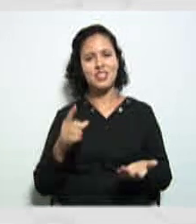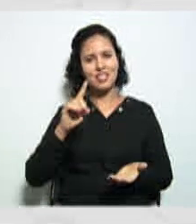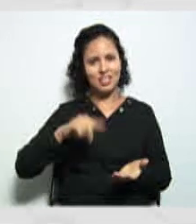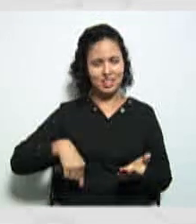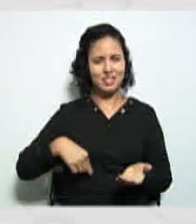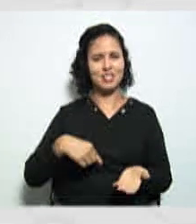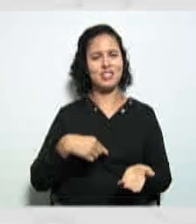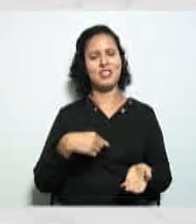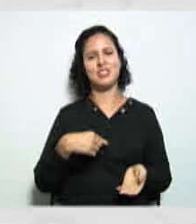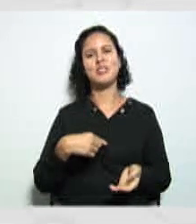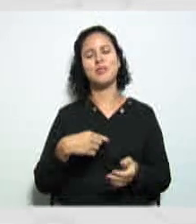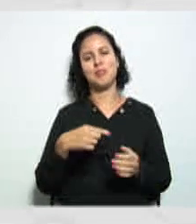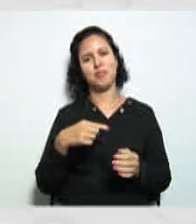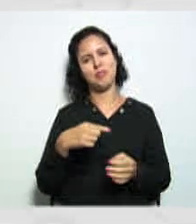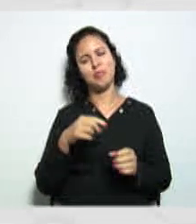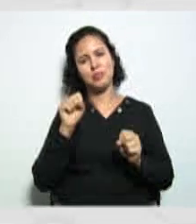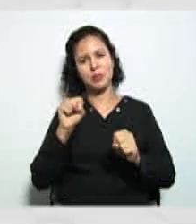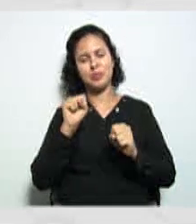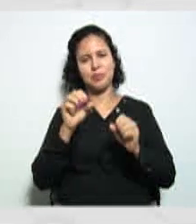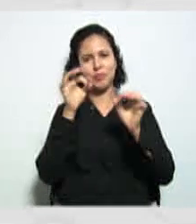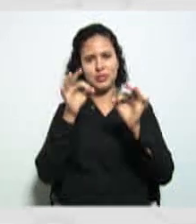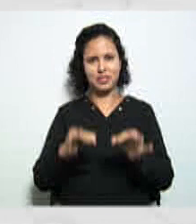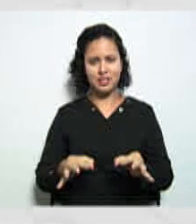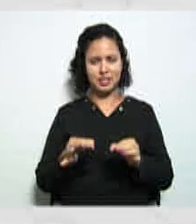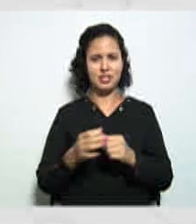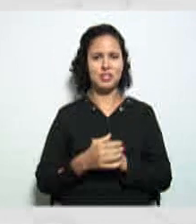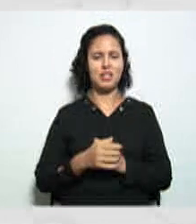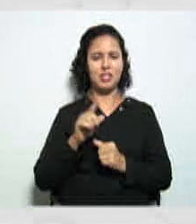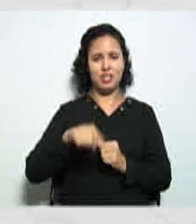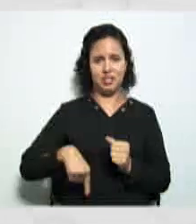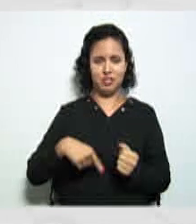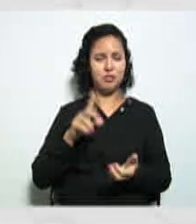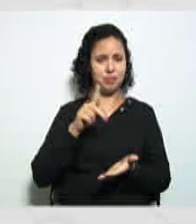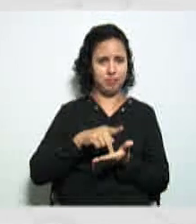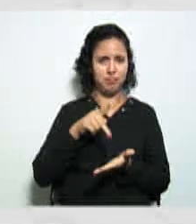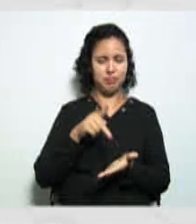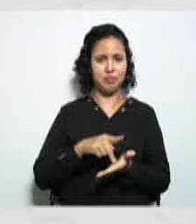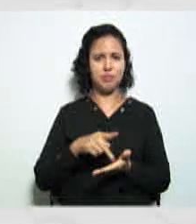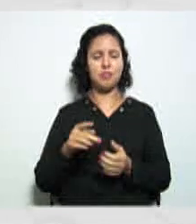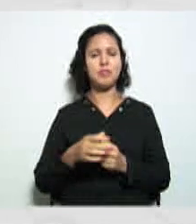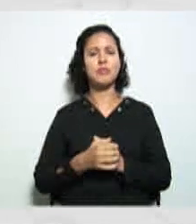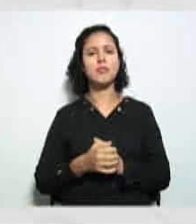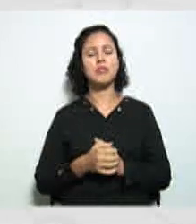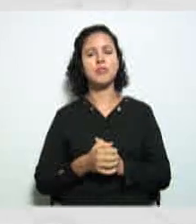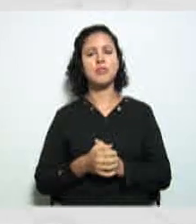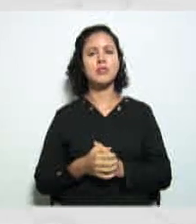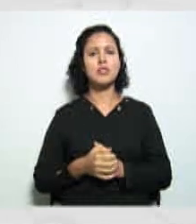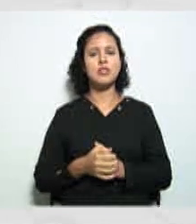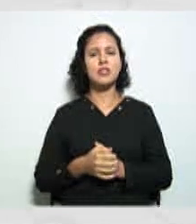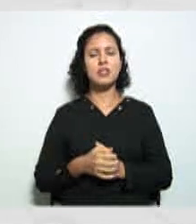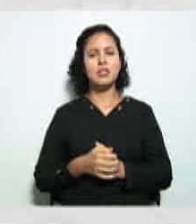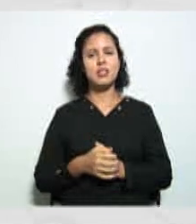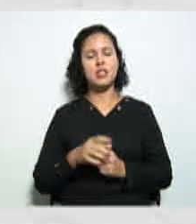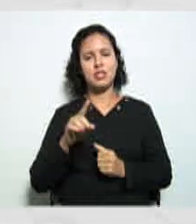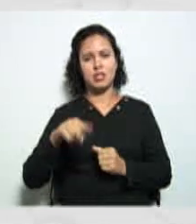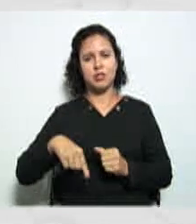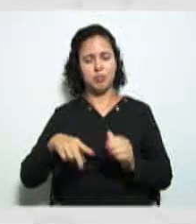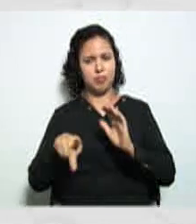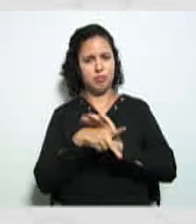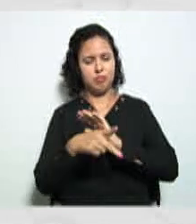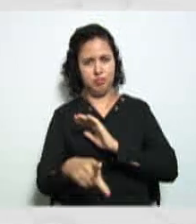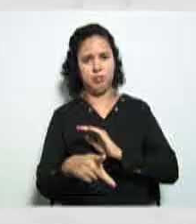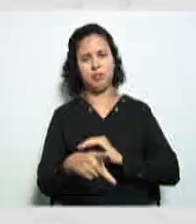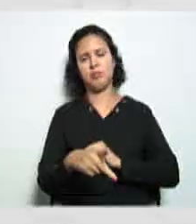essa afirmativa, ela está correta, ela é verdadeira. Então, uma das competências, né, do